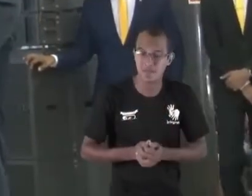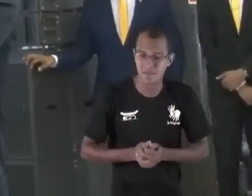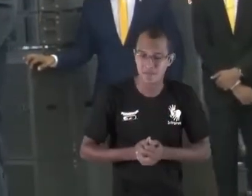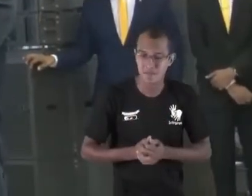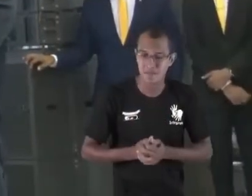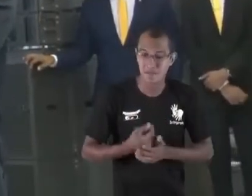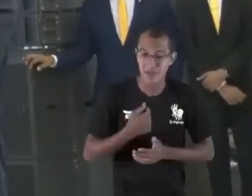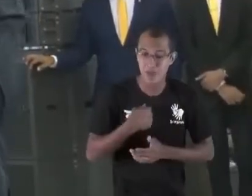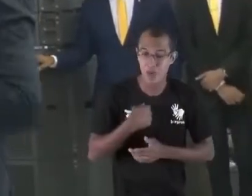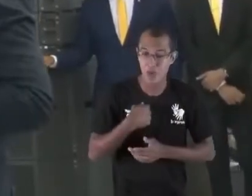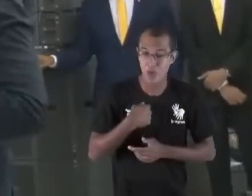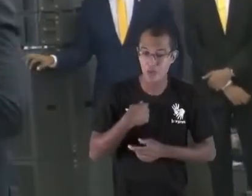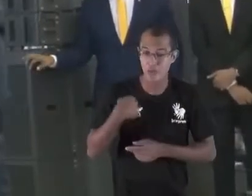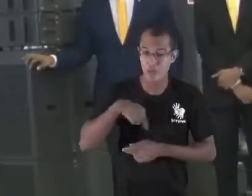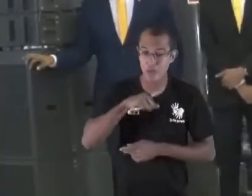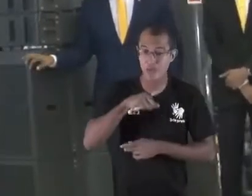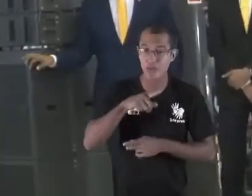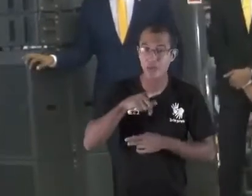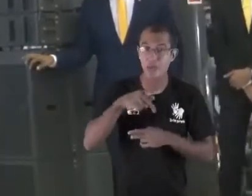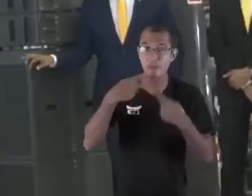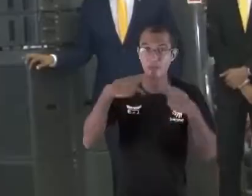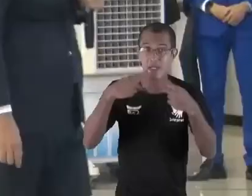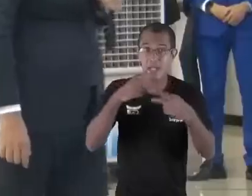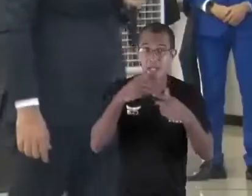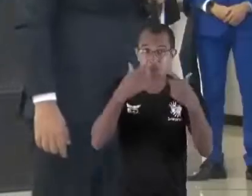E eu conheci um missionário.